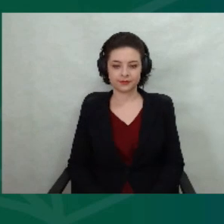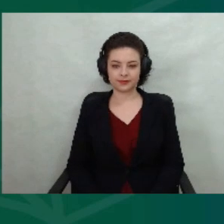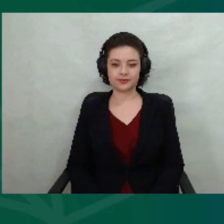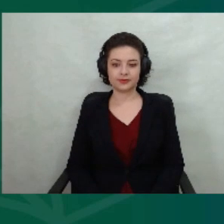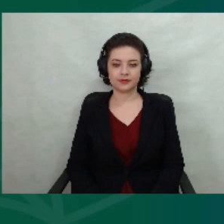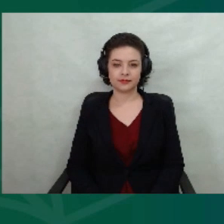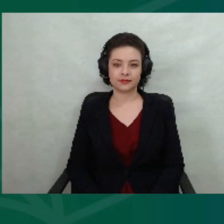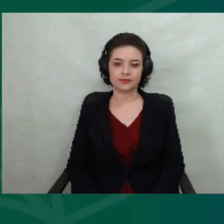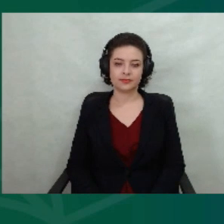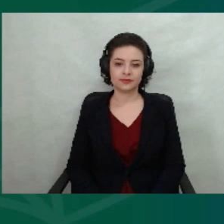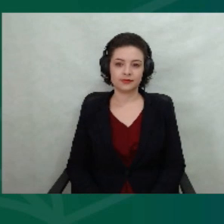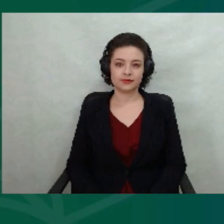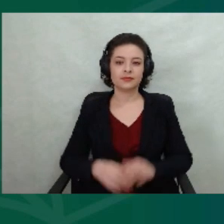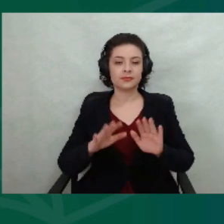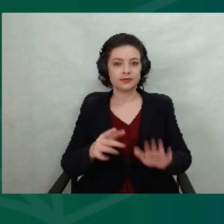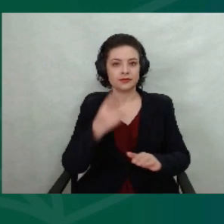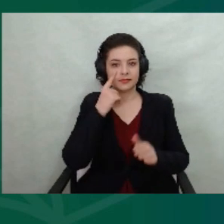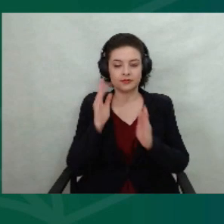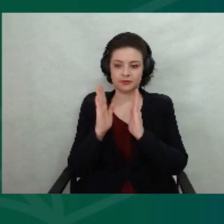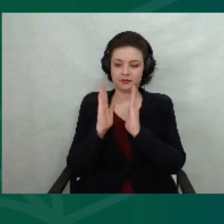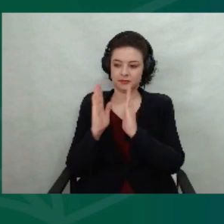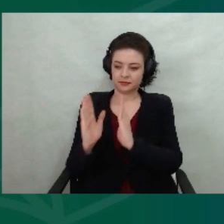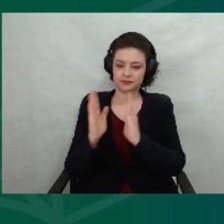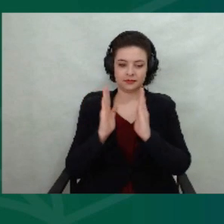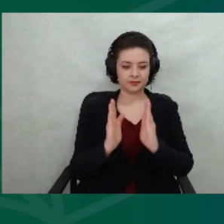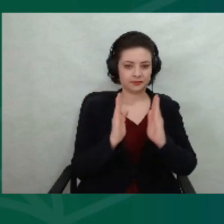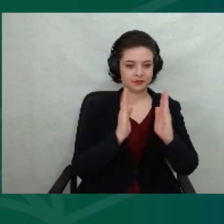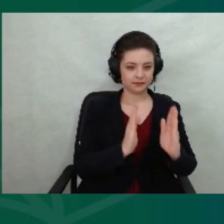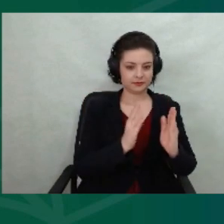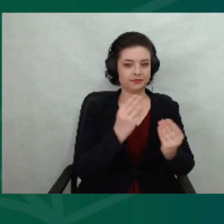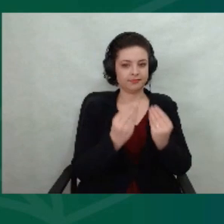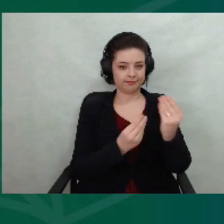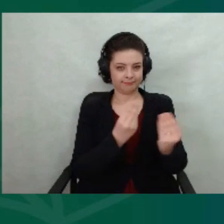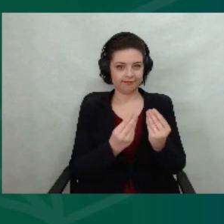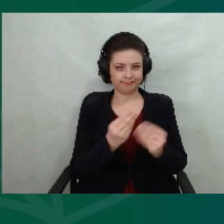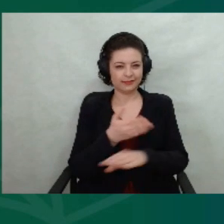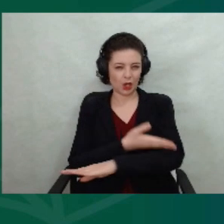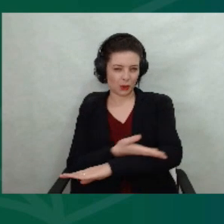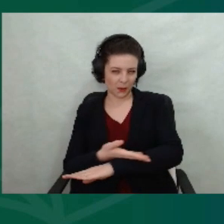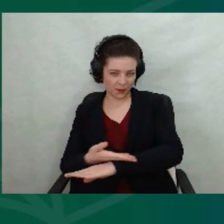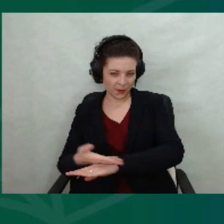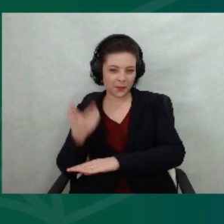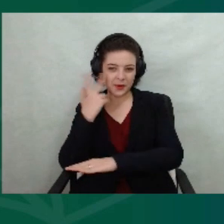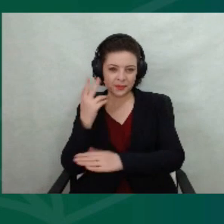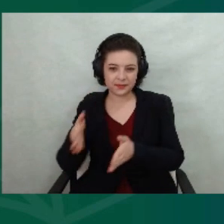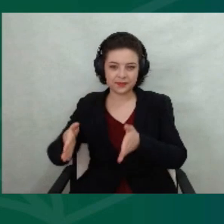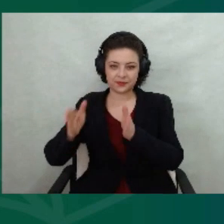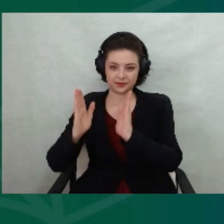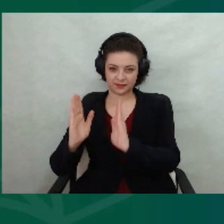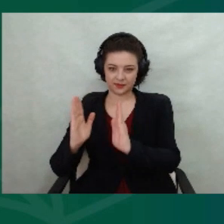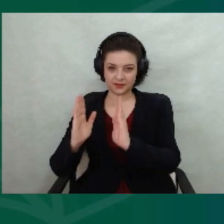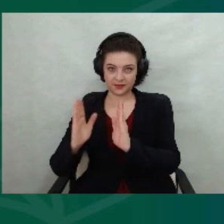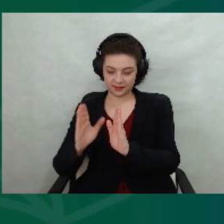Se a gente for ver, então, como é feito habitualmente, fase pré-clínico e as fases